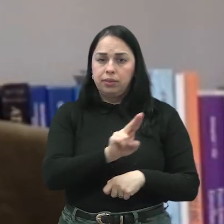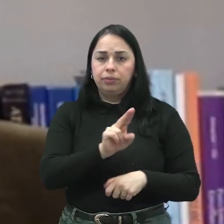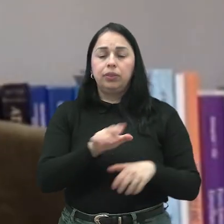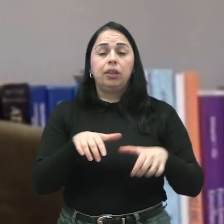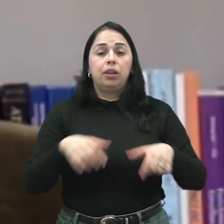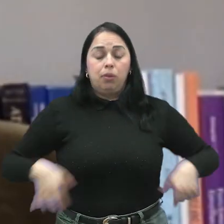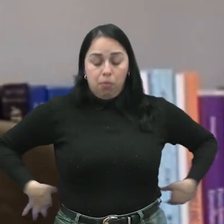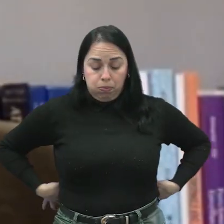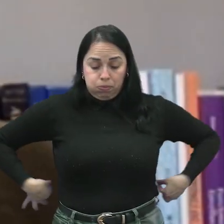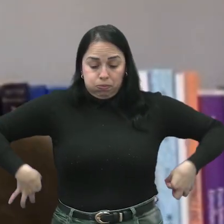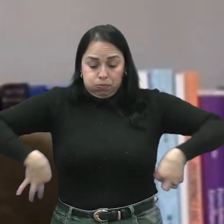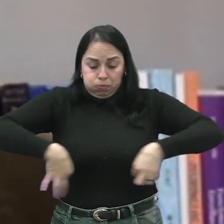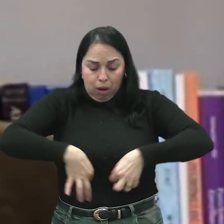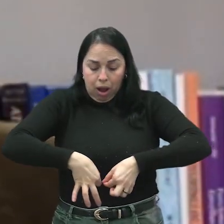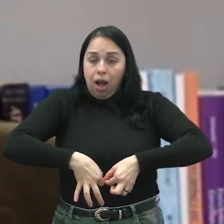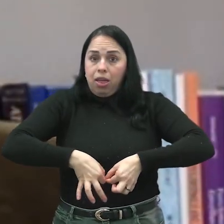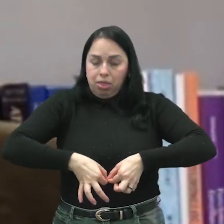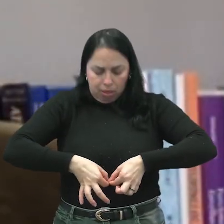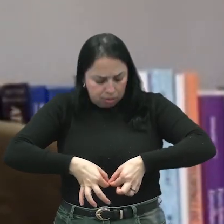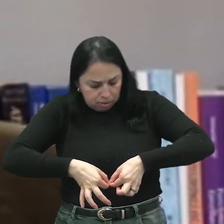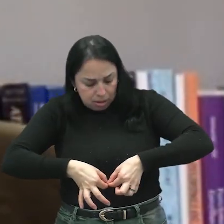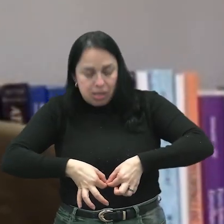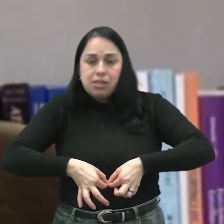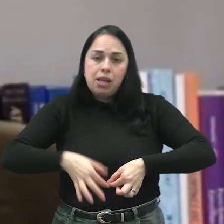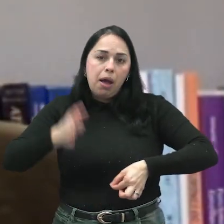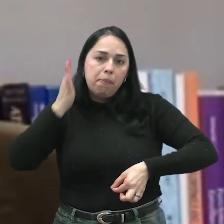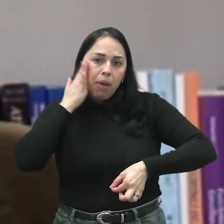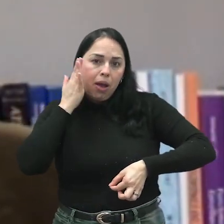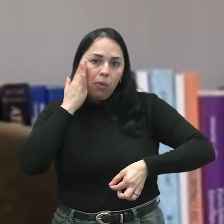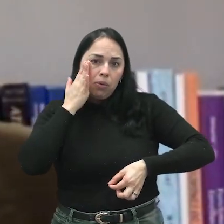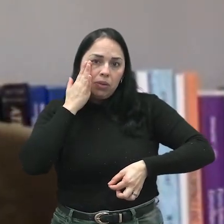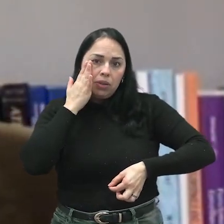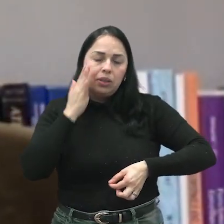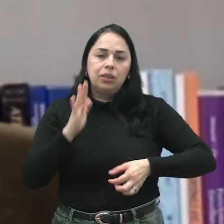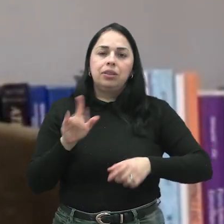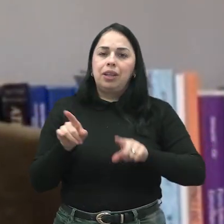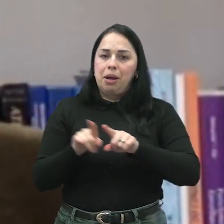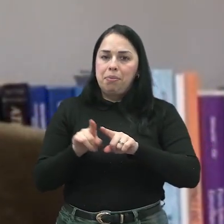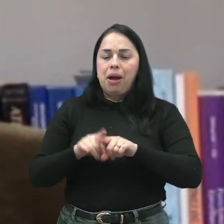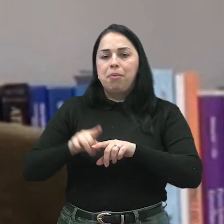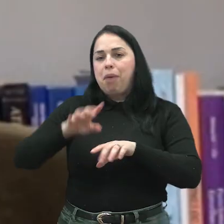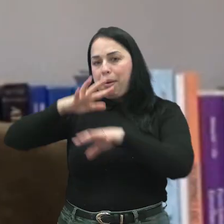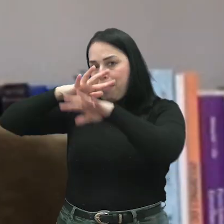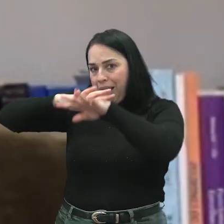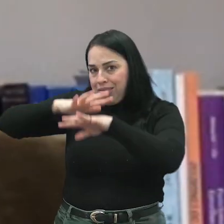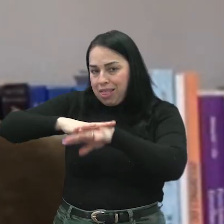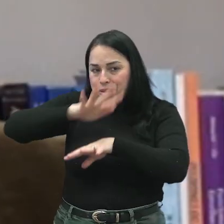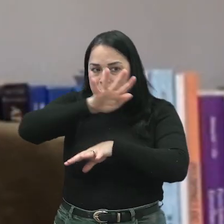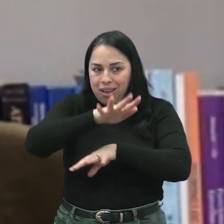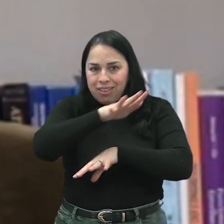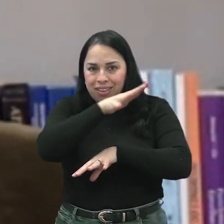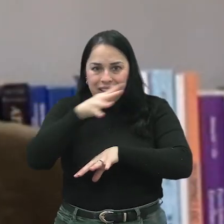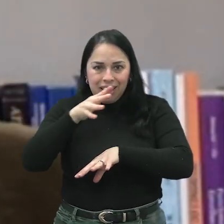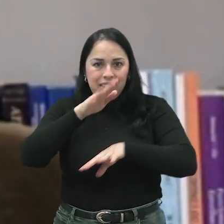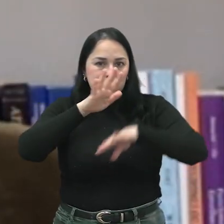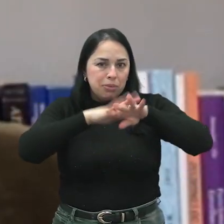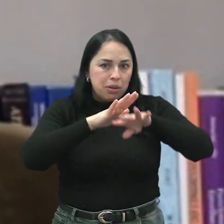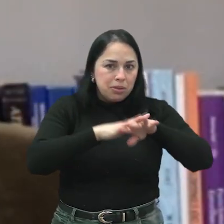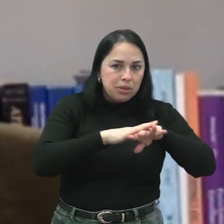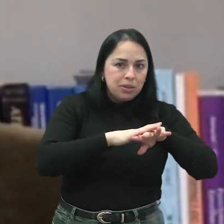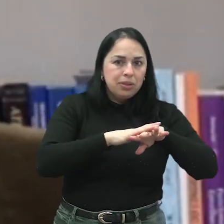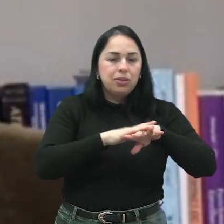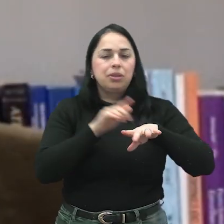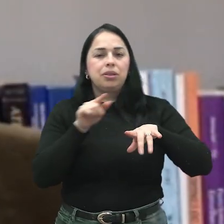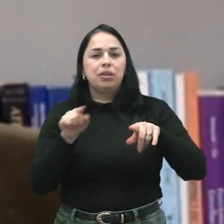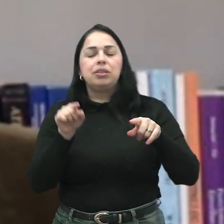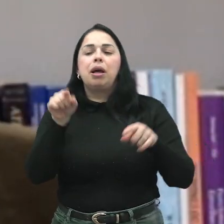a medida da circunferência da cintura com uma fita métrica e uma equação matemática que, através dela, usando os